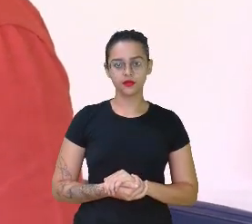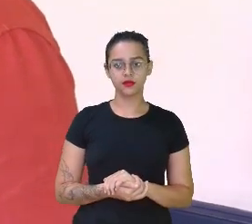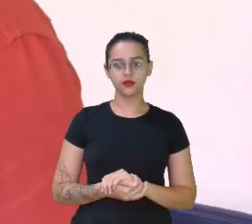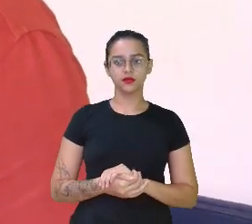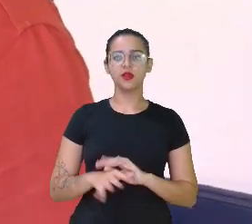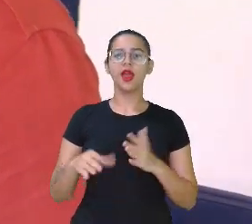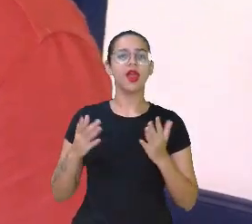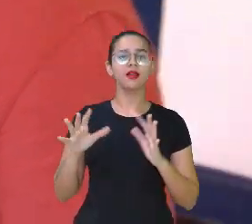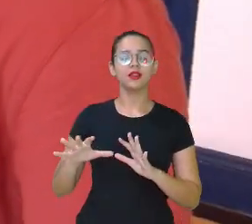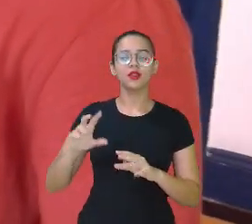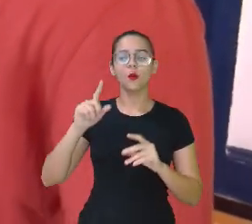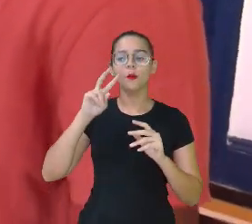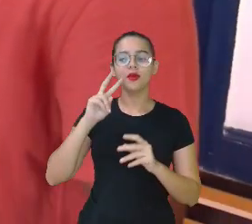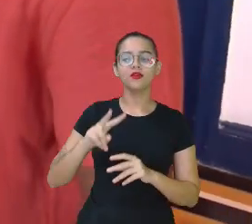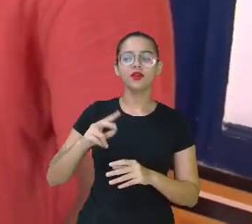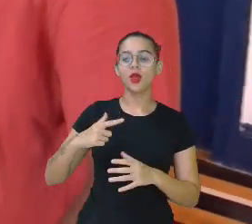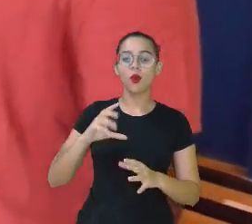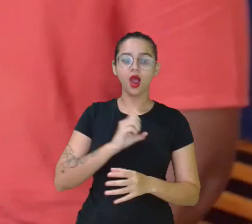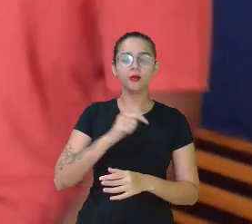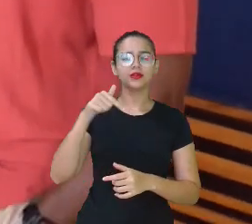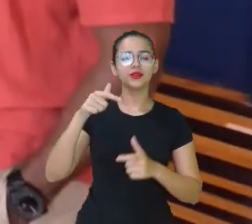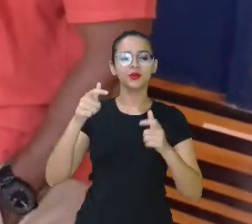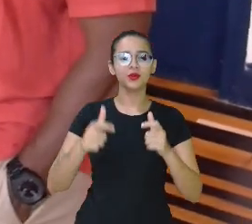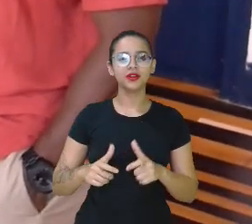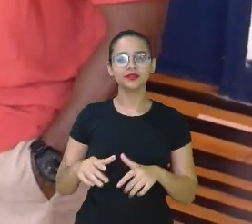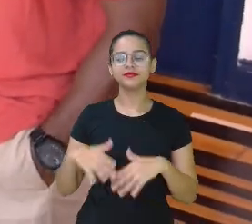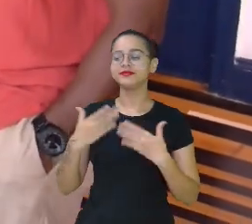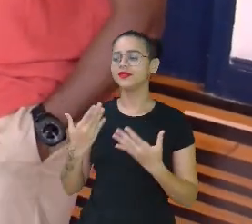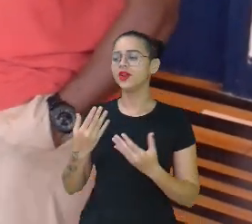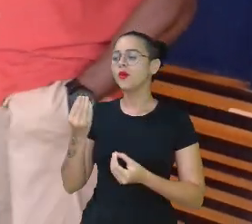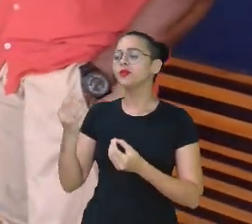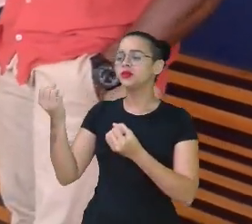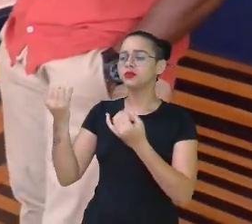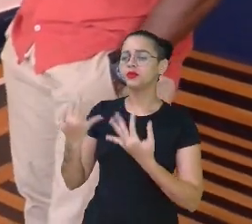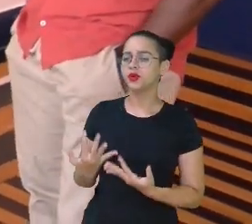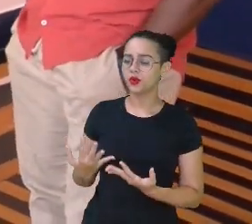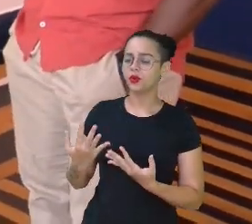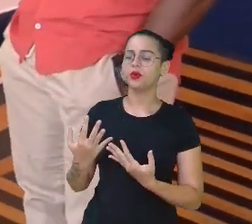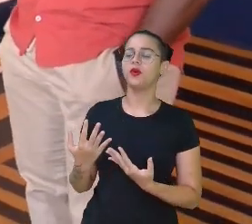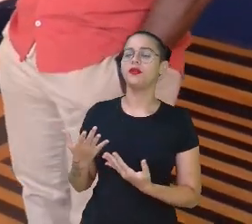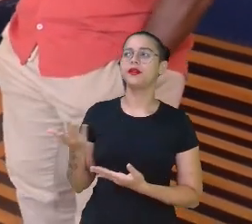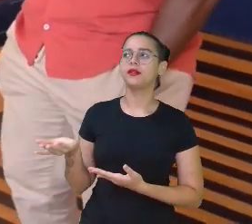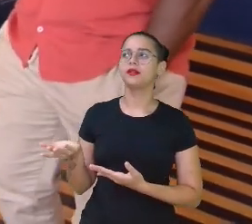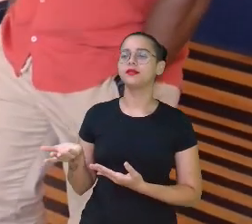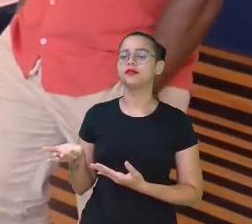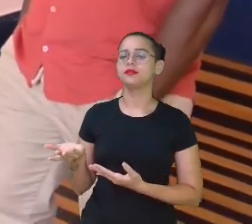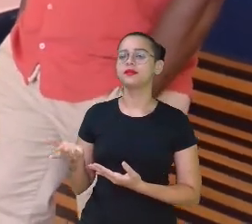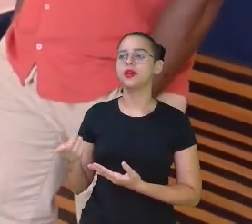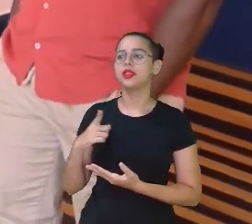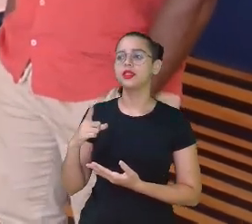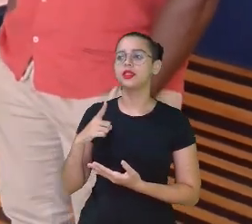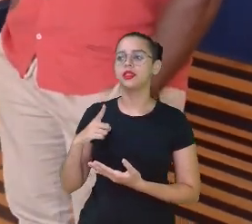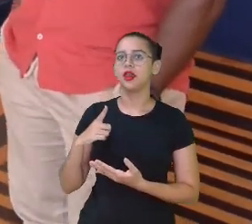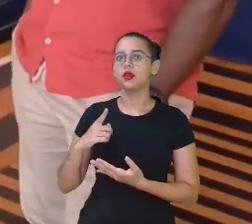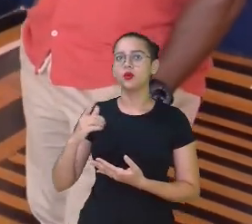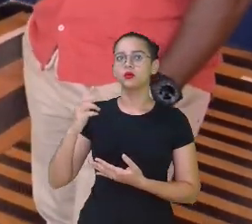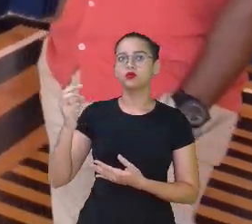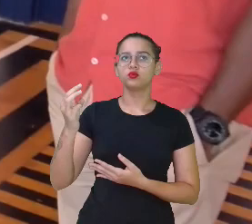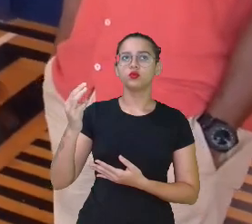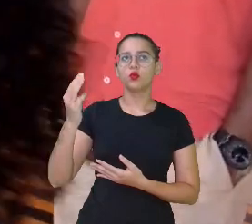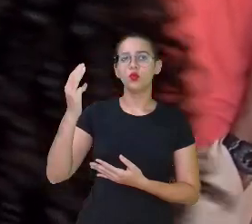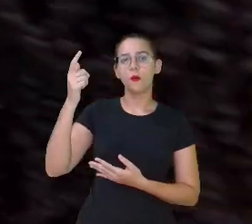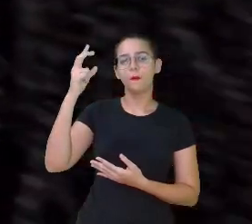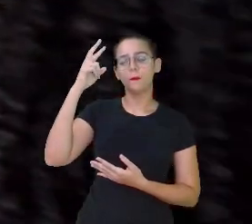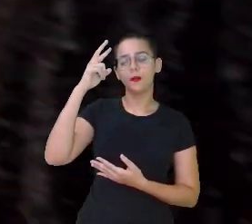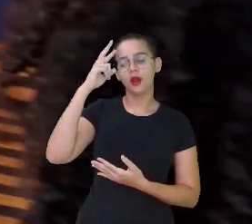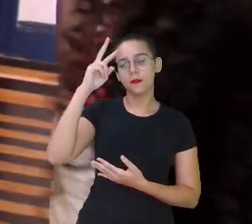É isso, eu não me vejo tanto aqui, eu amo esse lugar. E como tu falou, né, tem um recorde de classe, né, nessa questão